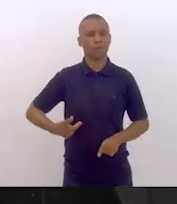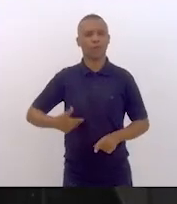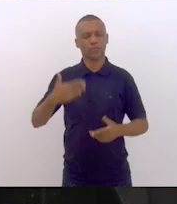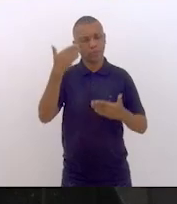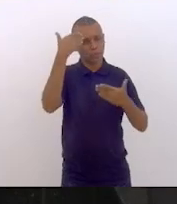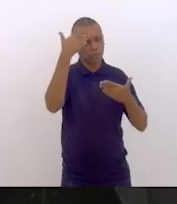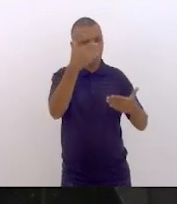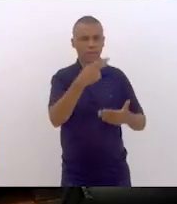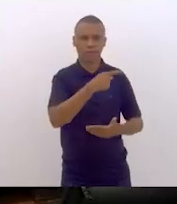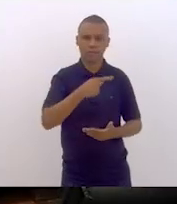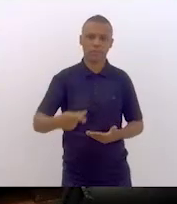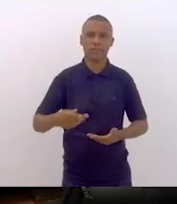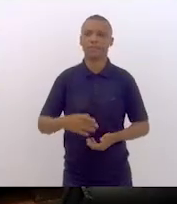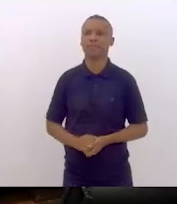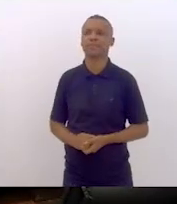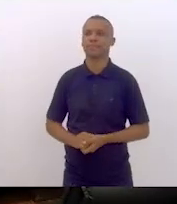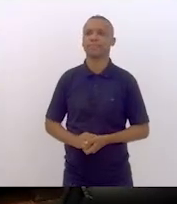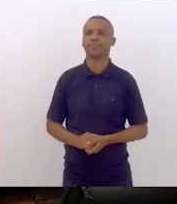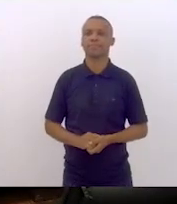obrigado